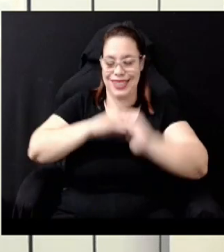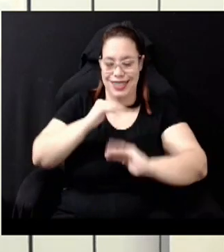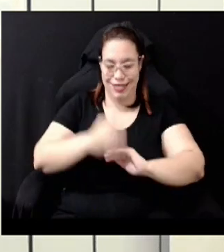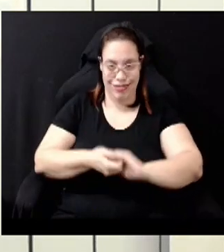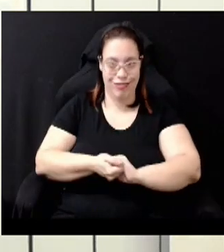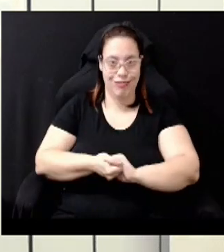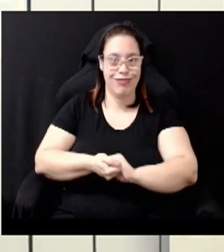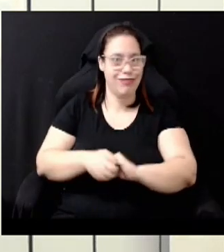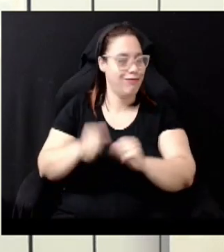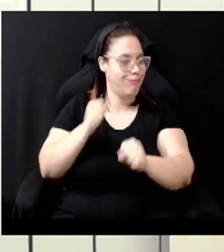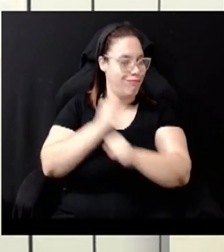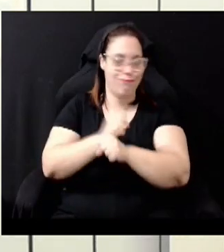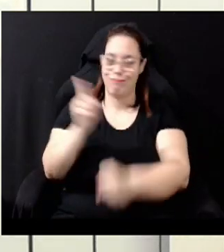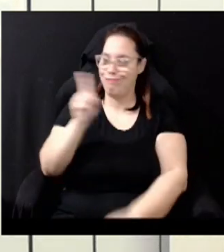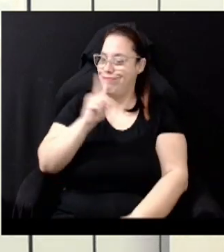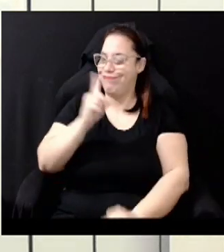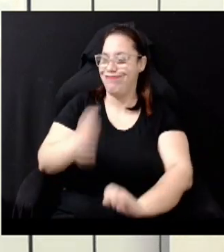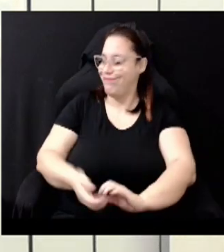para.